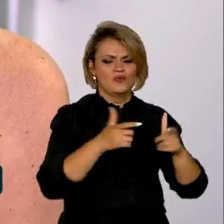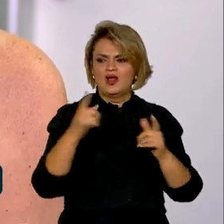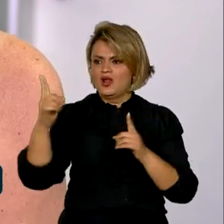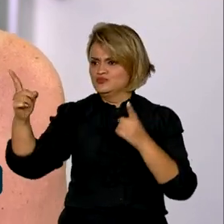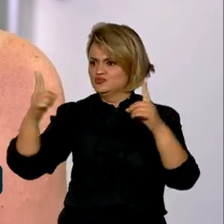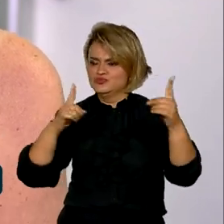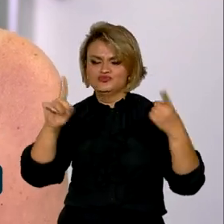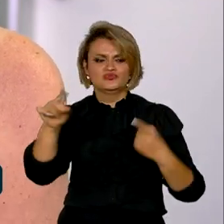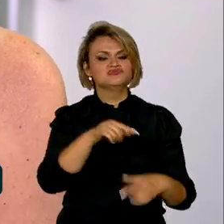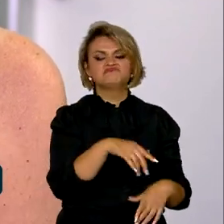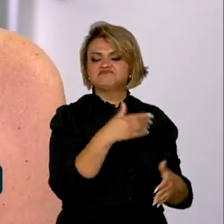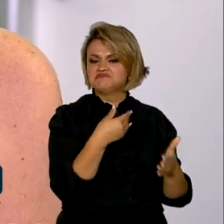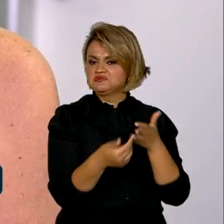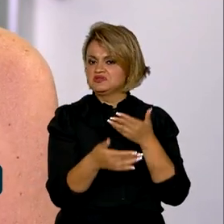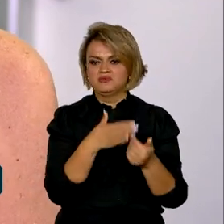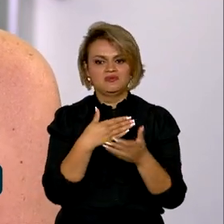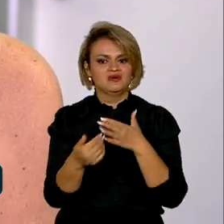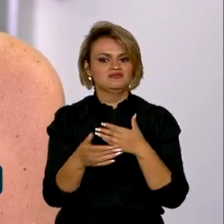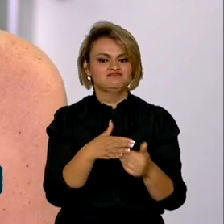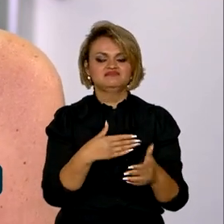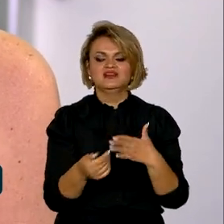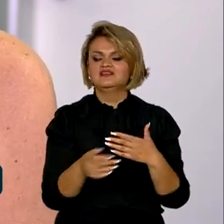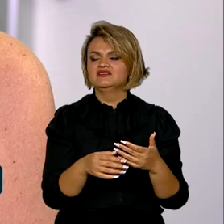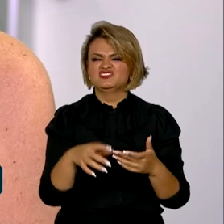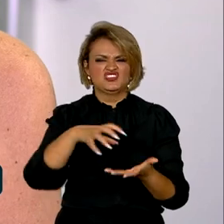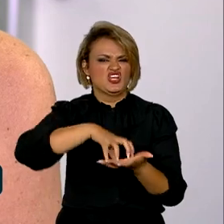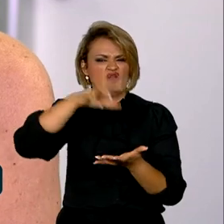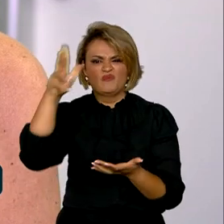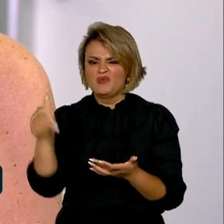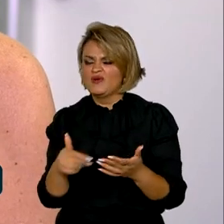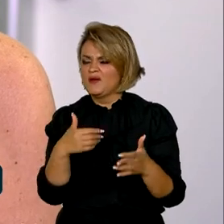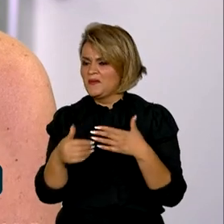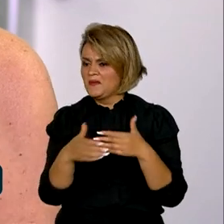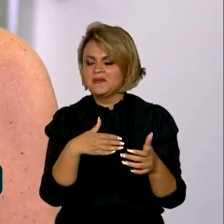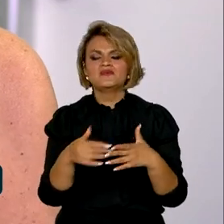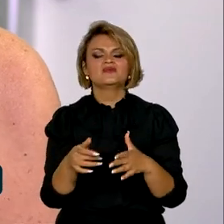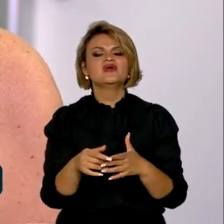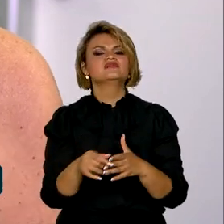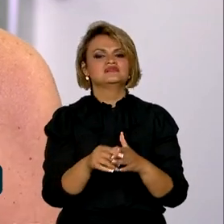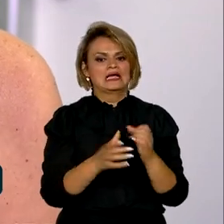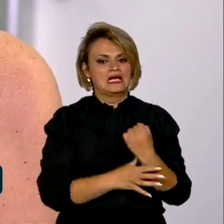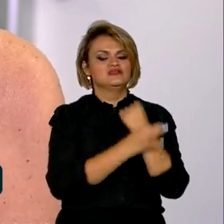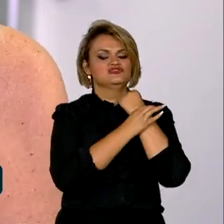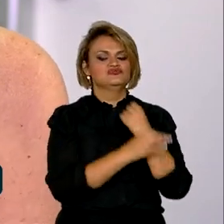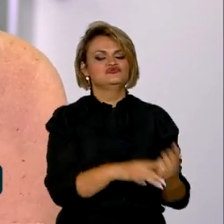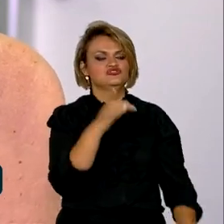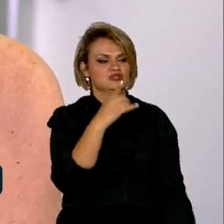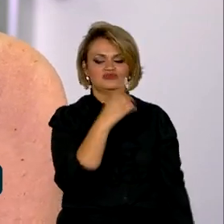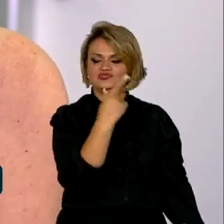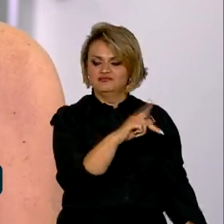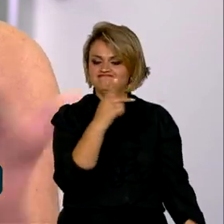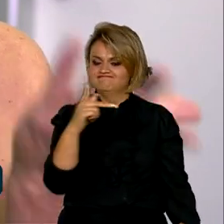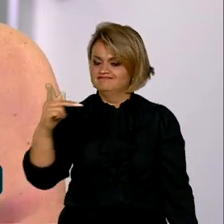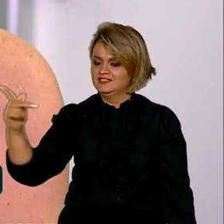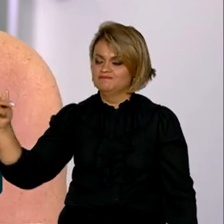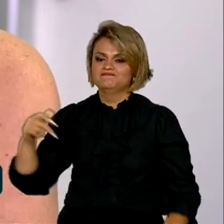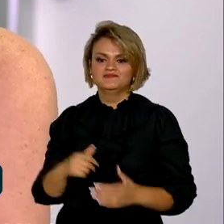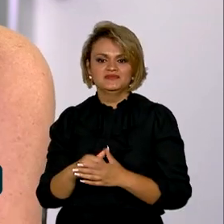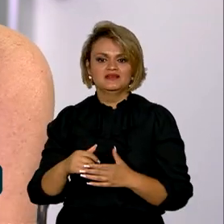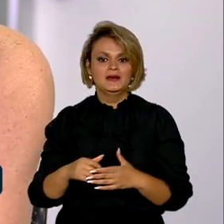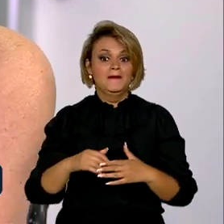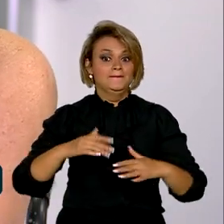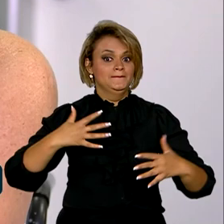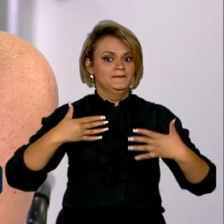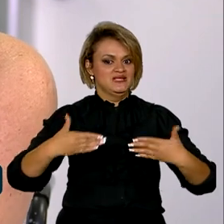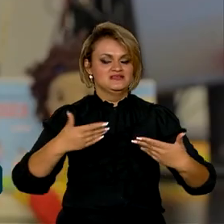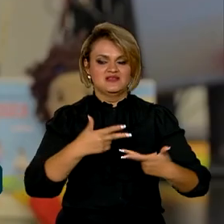qualquer a população quilombola. Então, é por isso que esse diálogo está intenso, com muitos